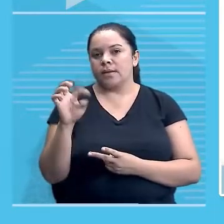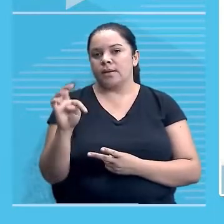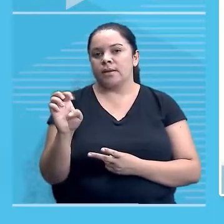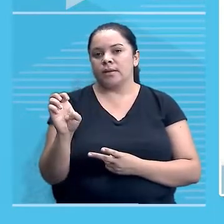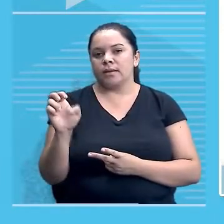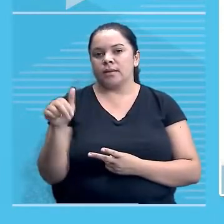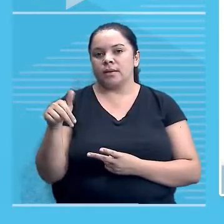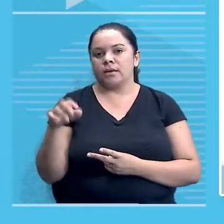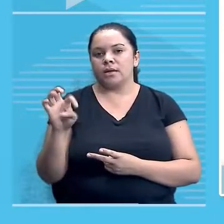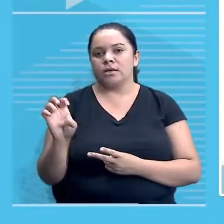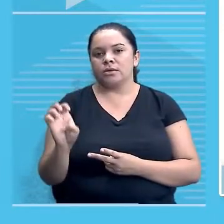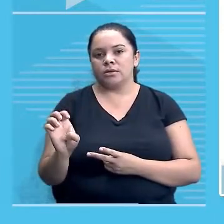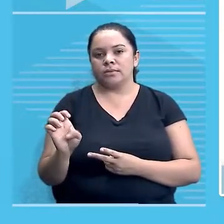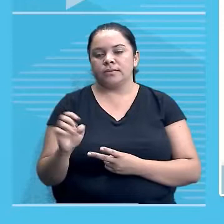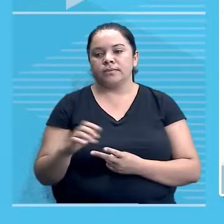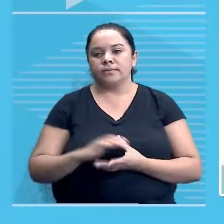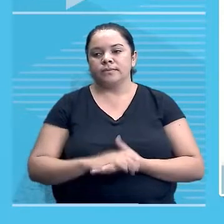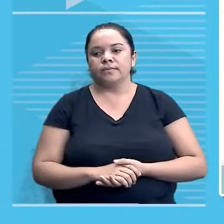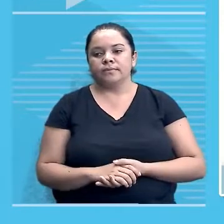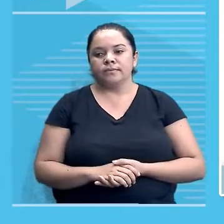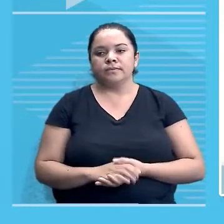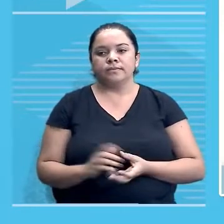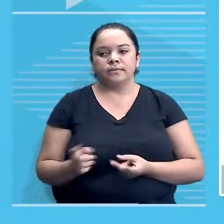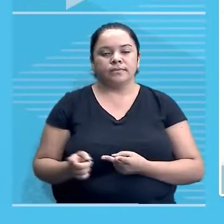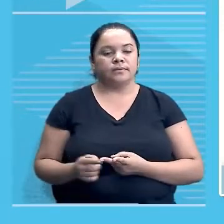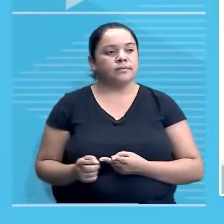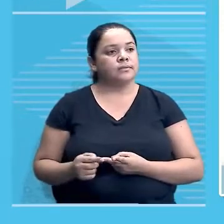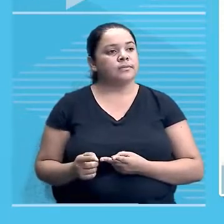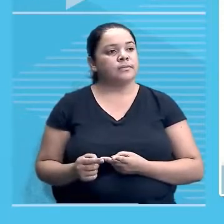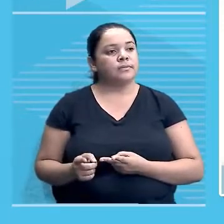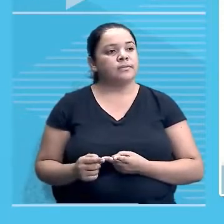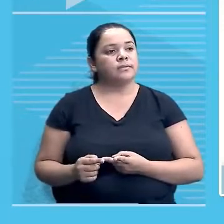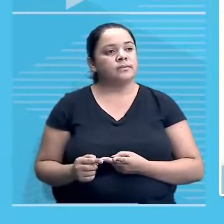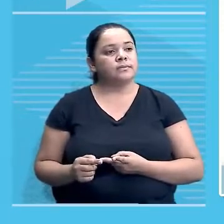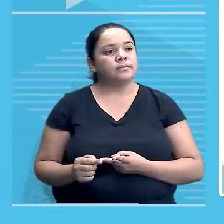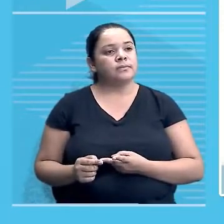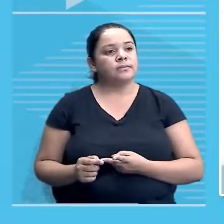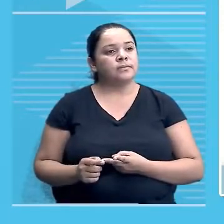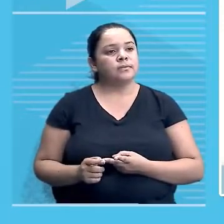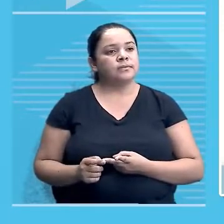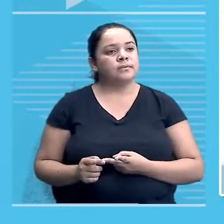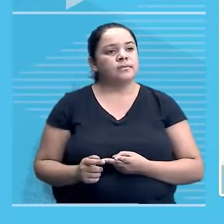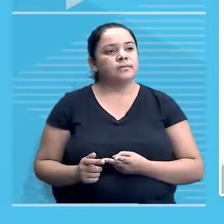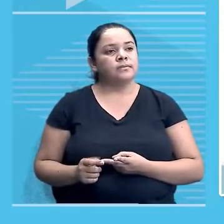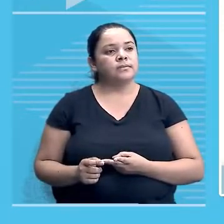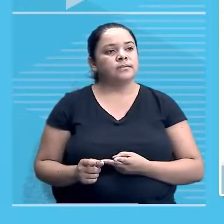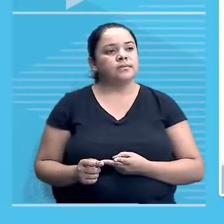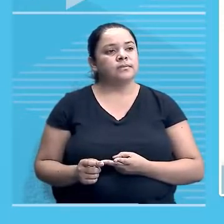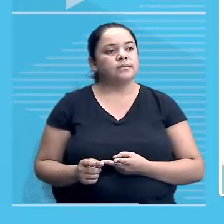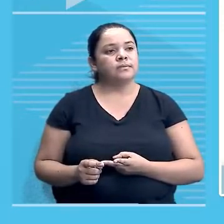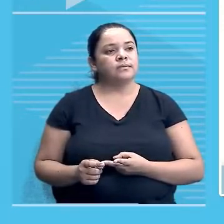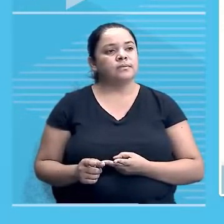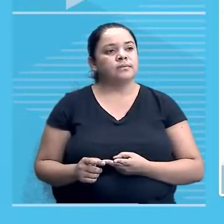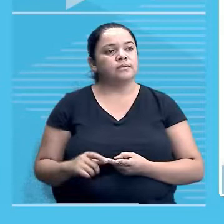O calor do tipo latente já é um que há transferência de